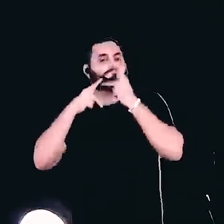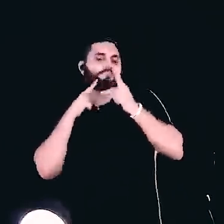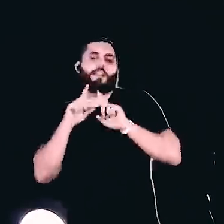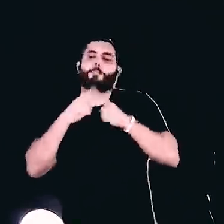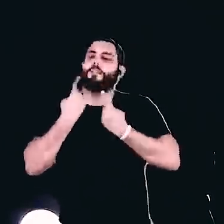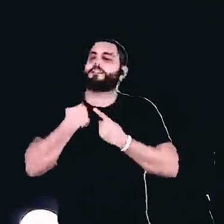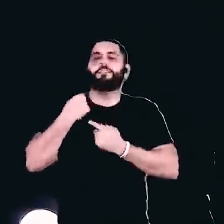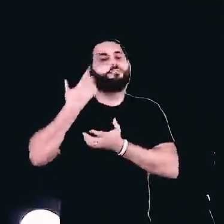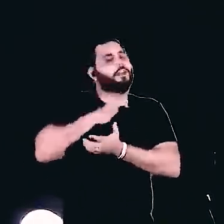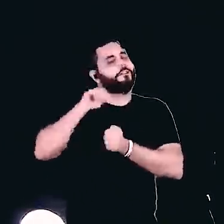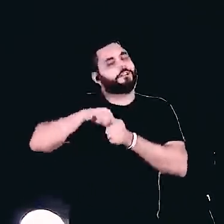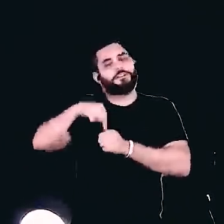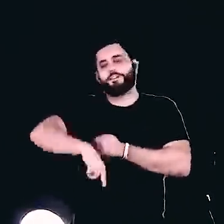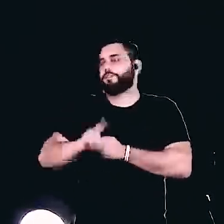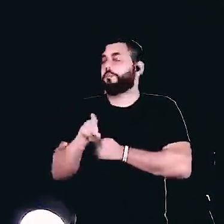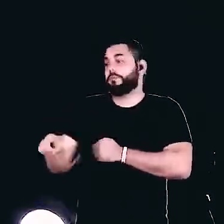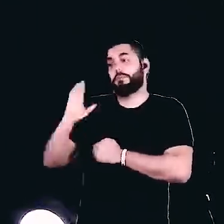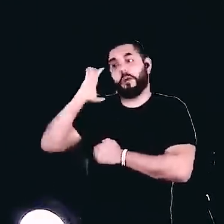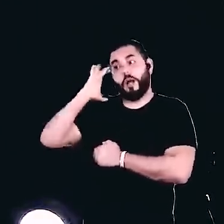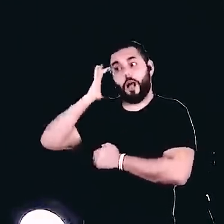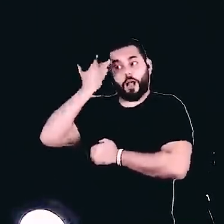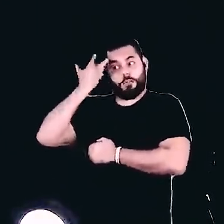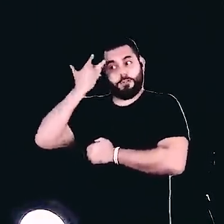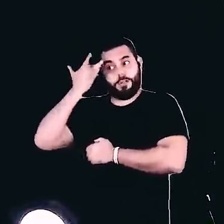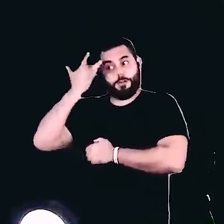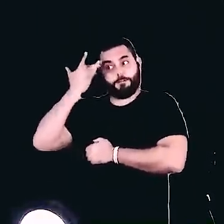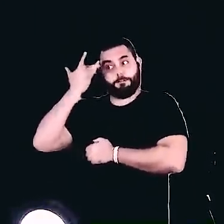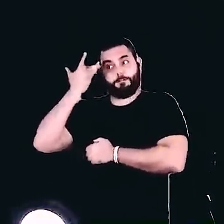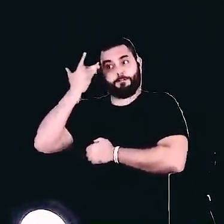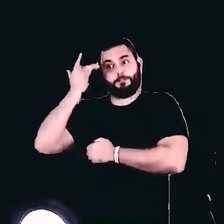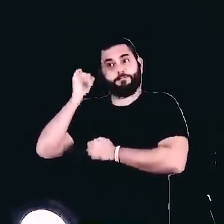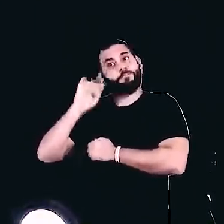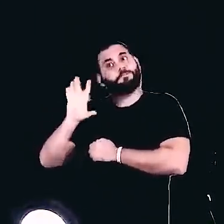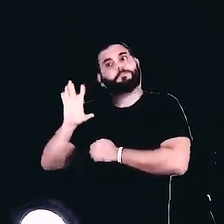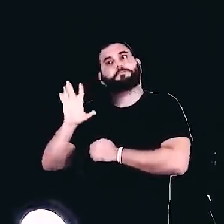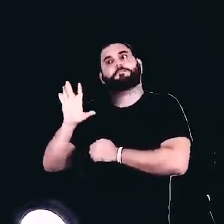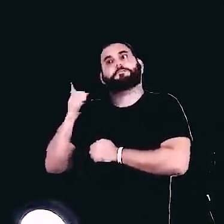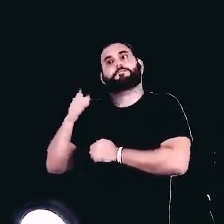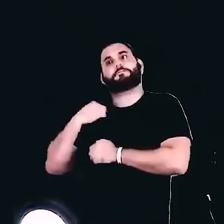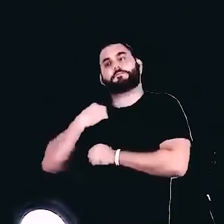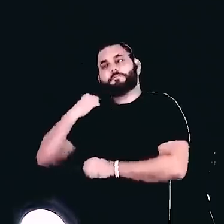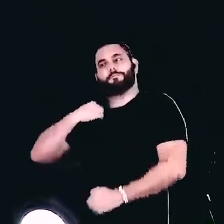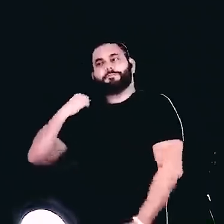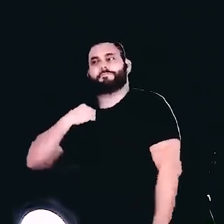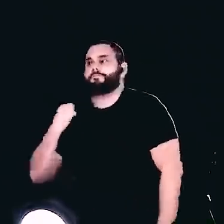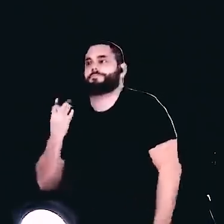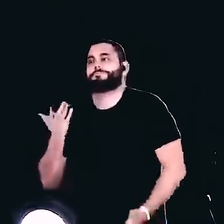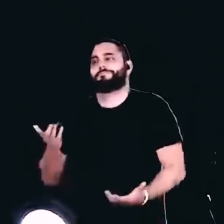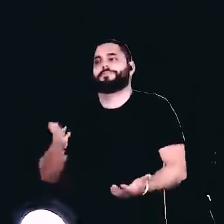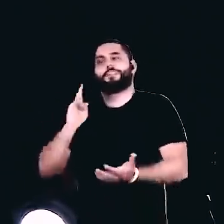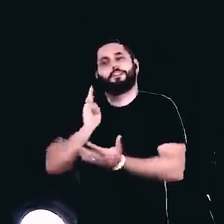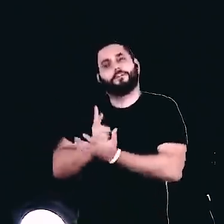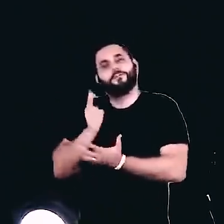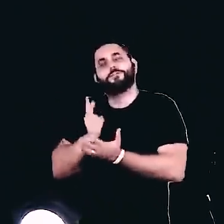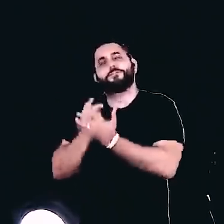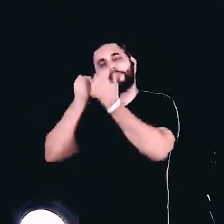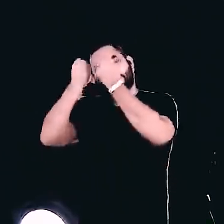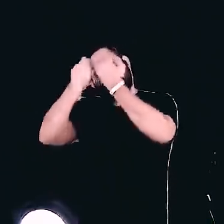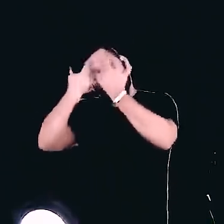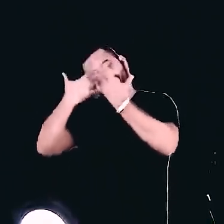mas eu não quis fazer isso para que você não achasse que foi por, né, sem ser de maneira voluntária. E assim ele continua até o